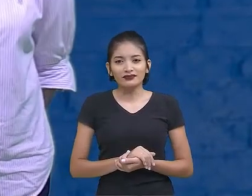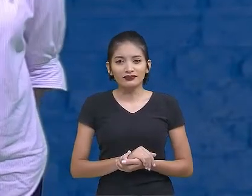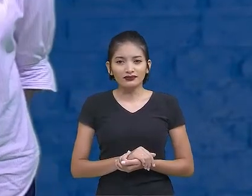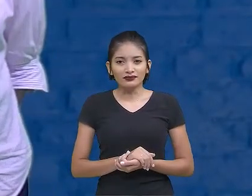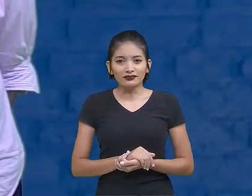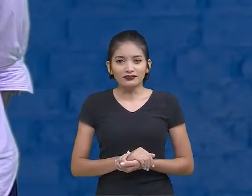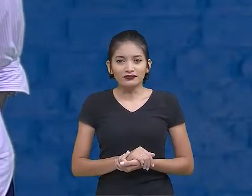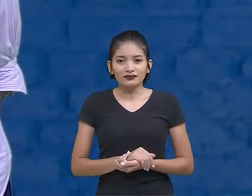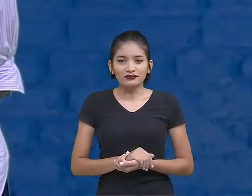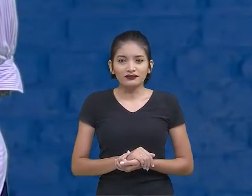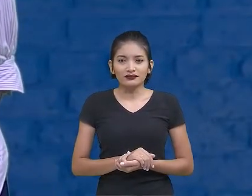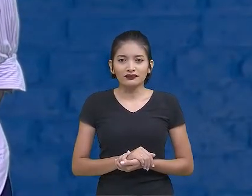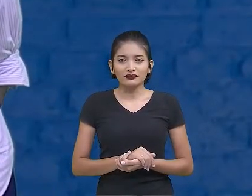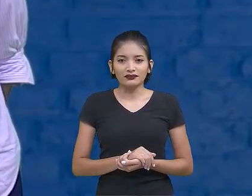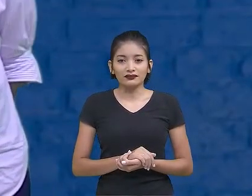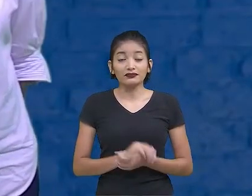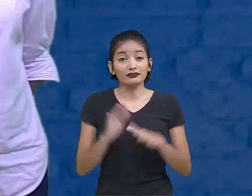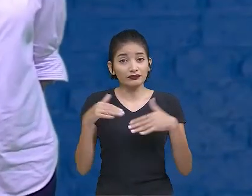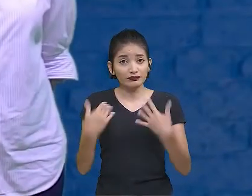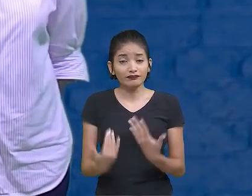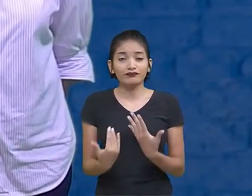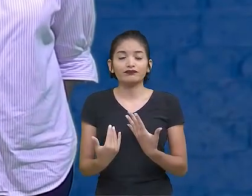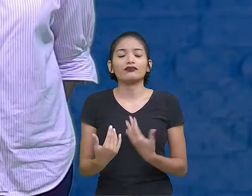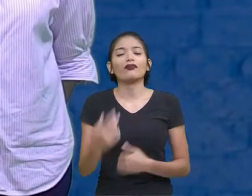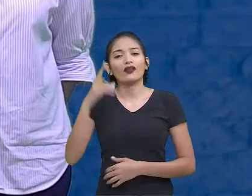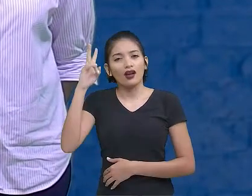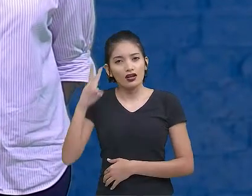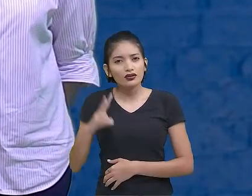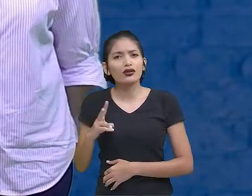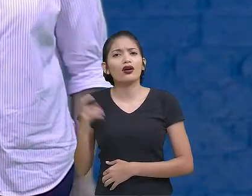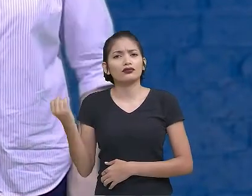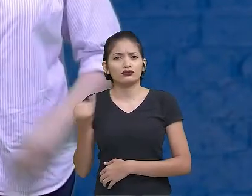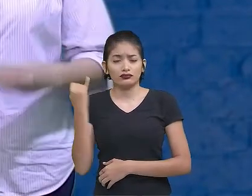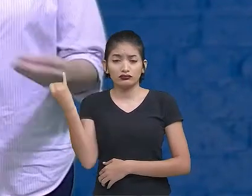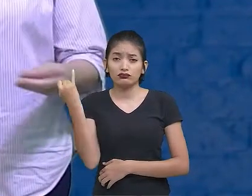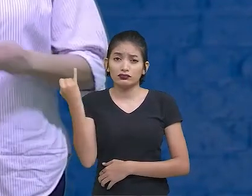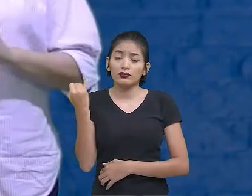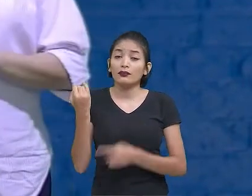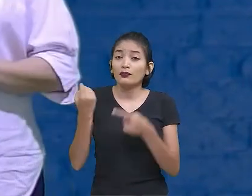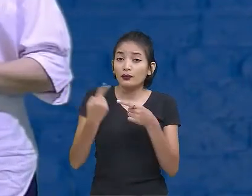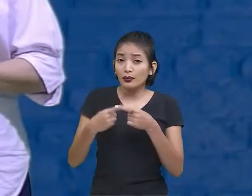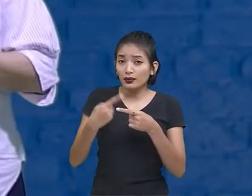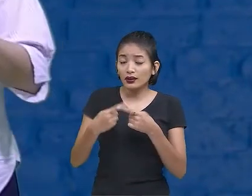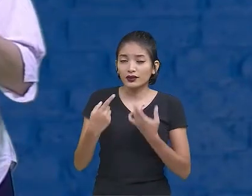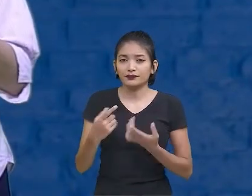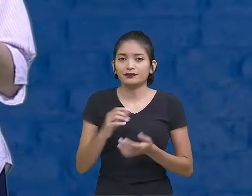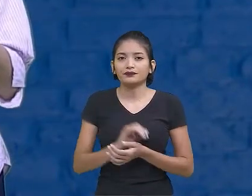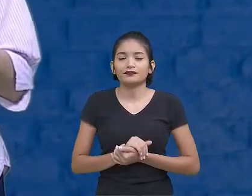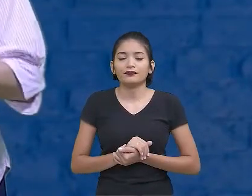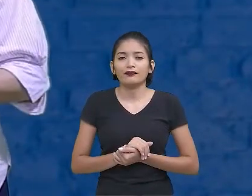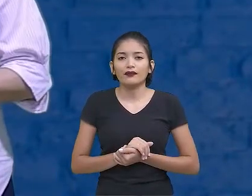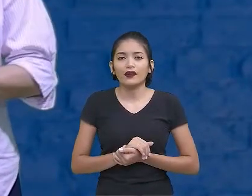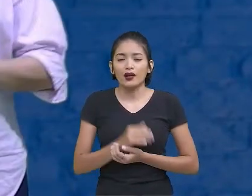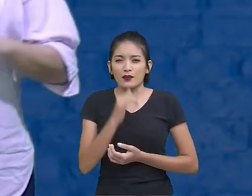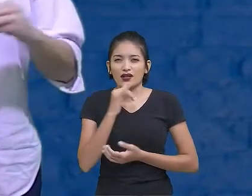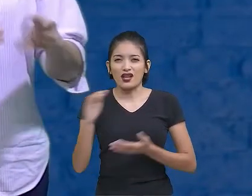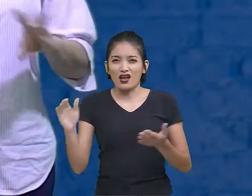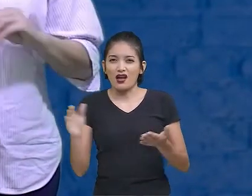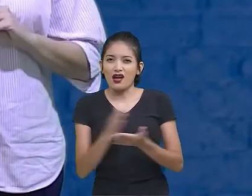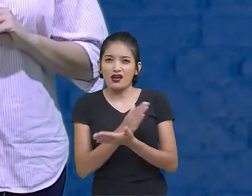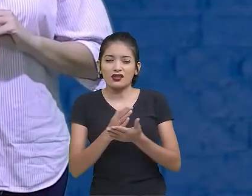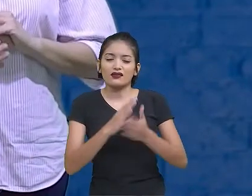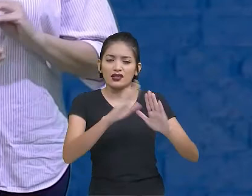E aí? Essa história é importante, porque a gente sempre tem, vamos supor, na escolinha,